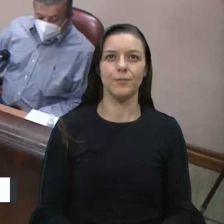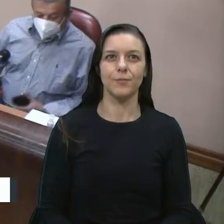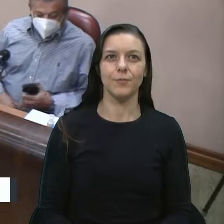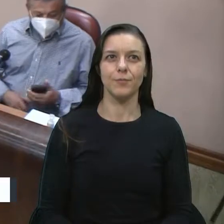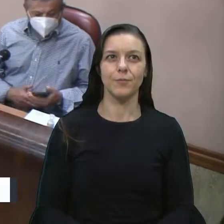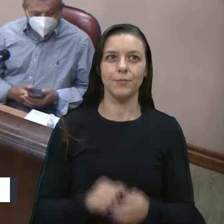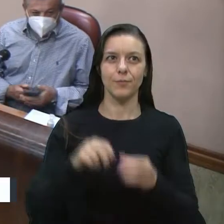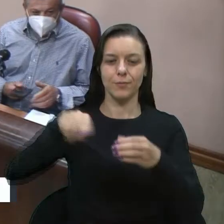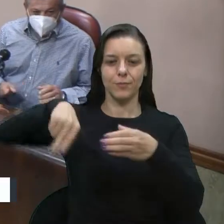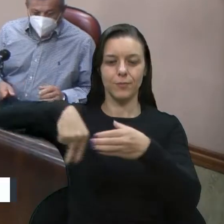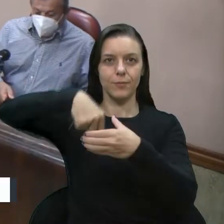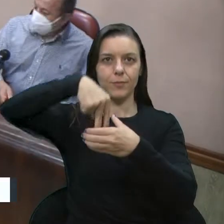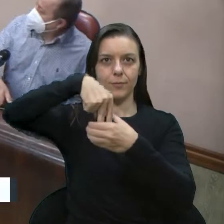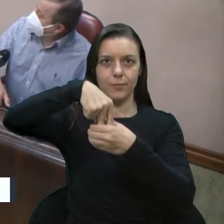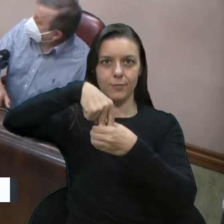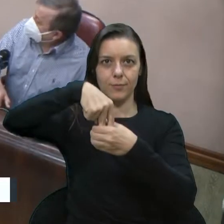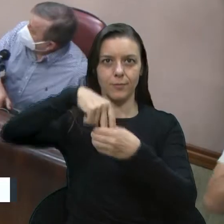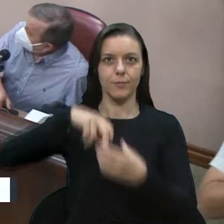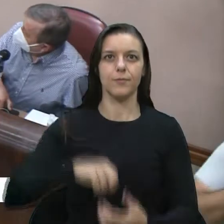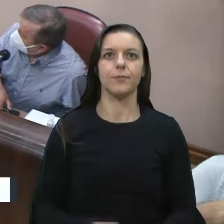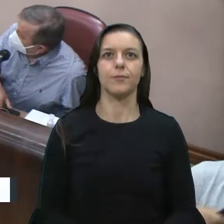Da tribuna.